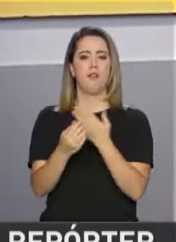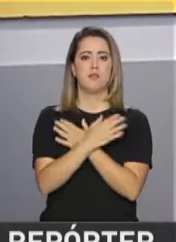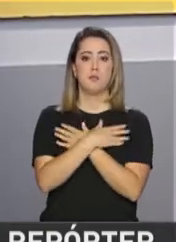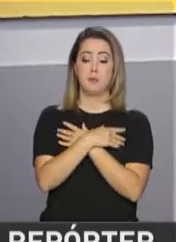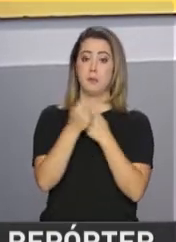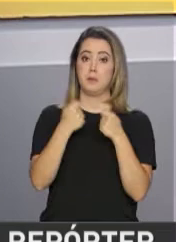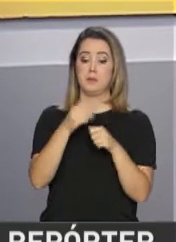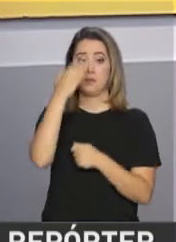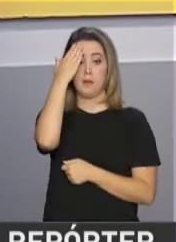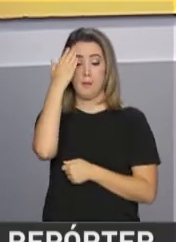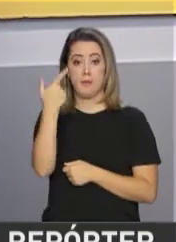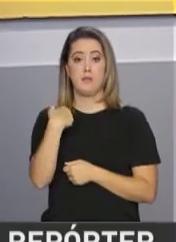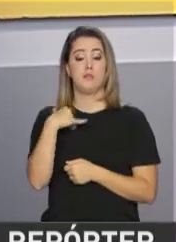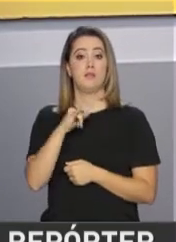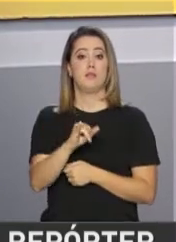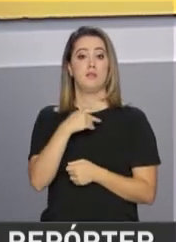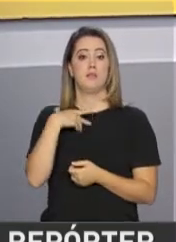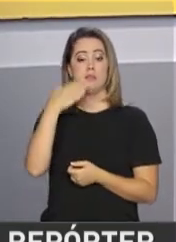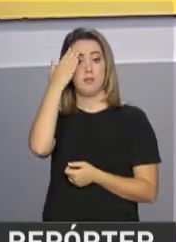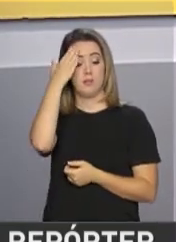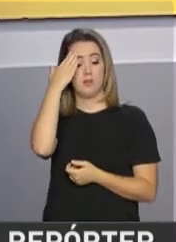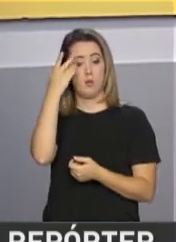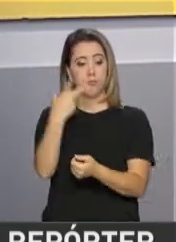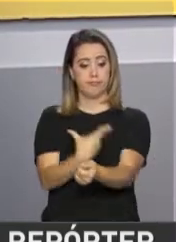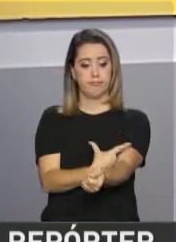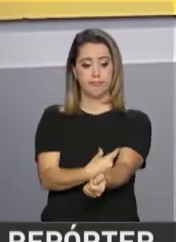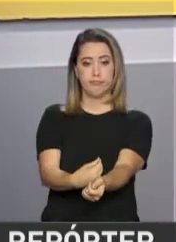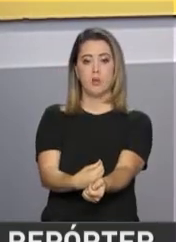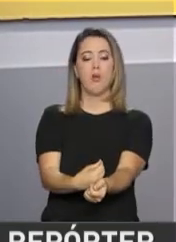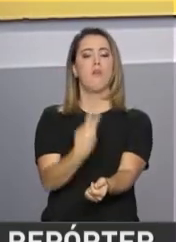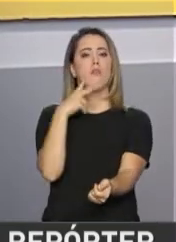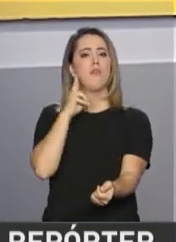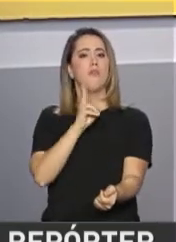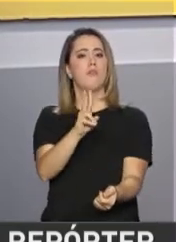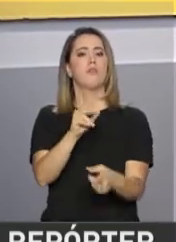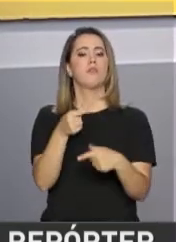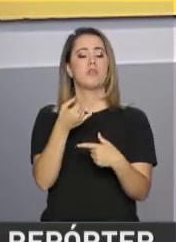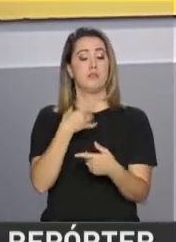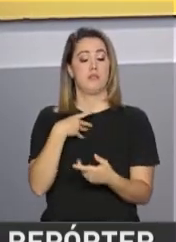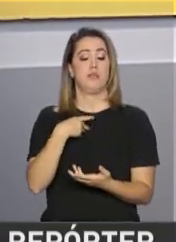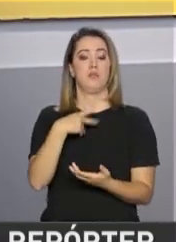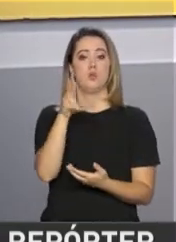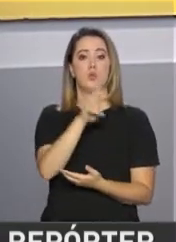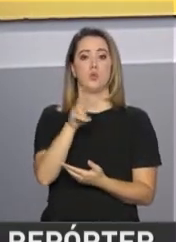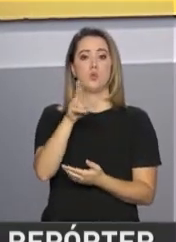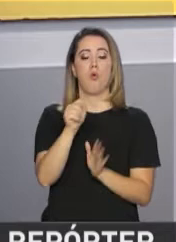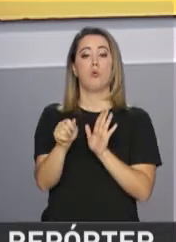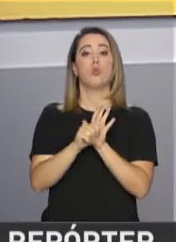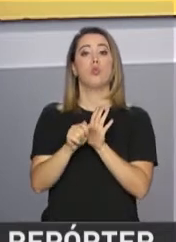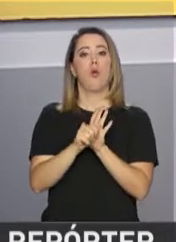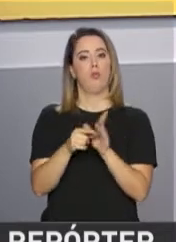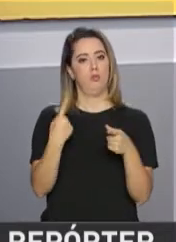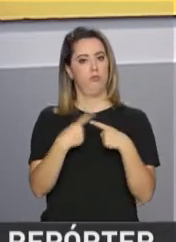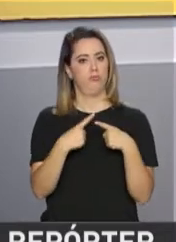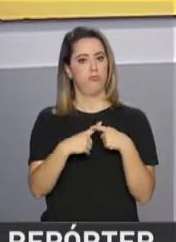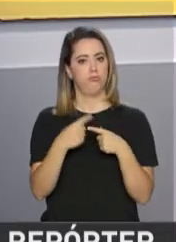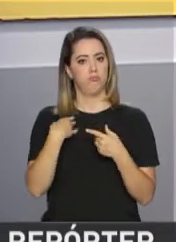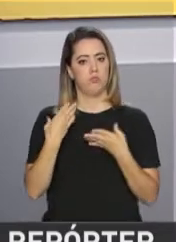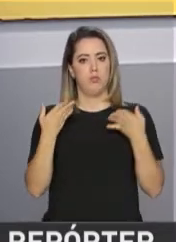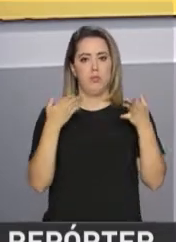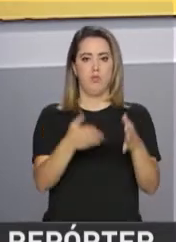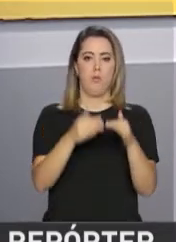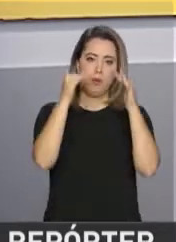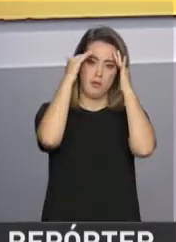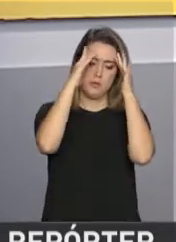de motoristas profissionais admitidos e demitidos a medida entra em vigor seguindo determinação de portaria